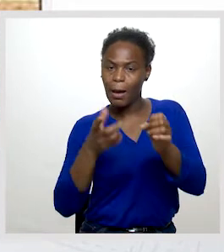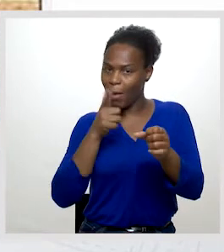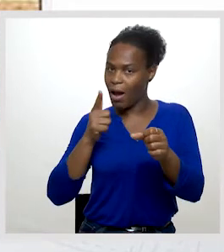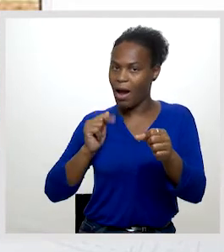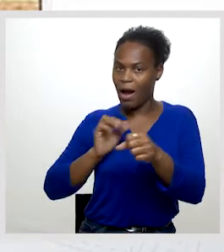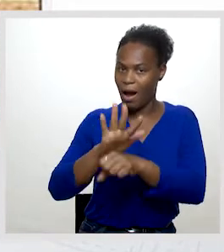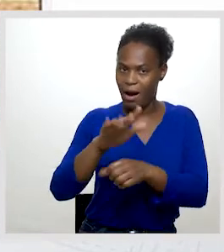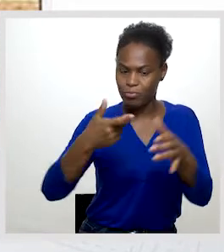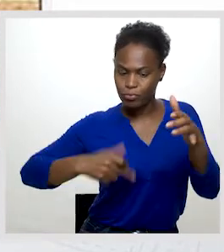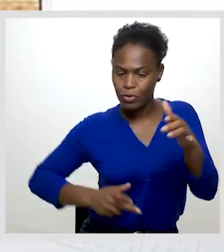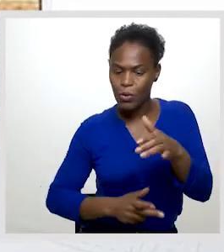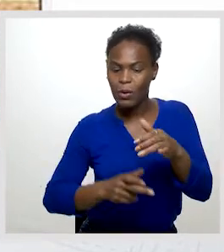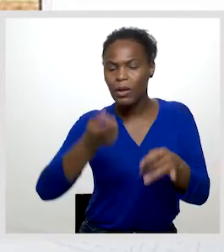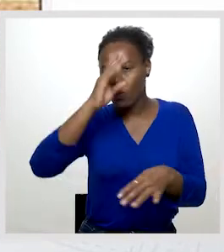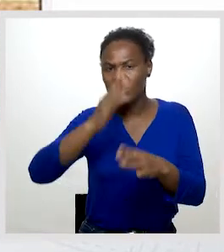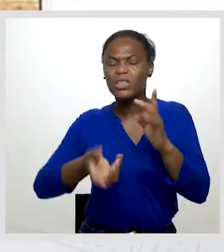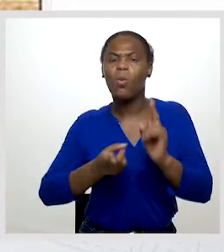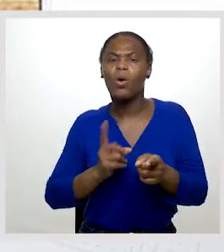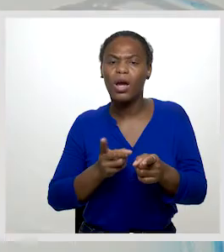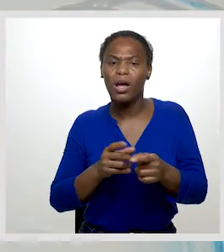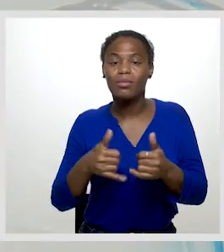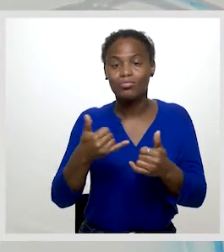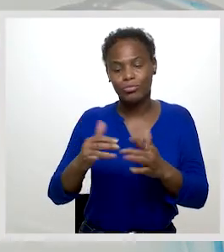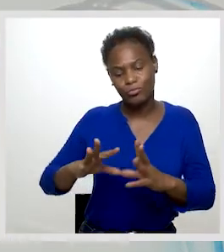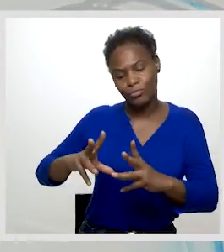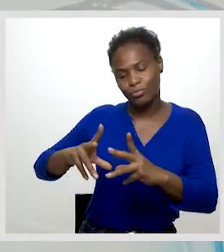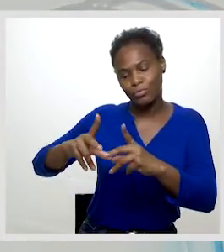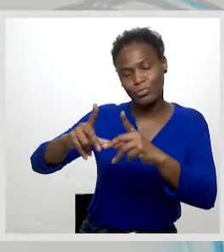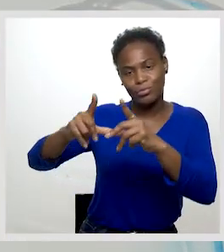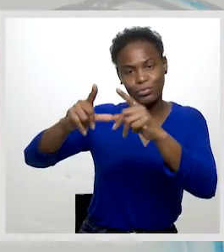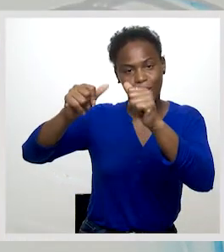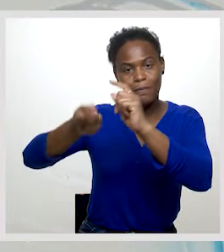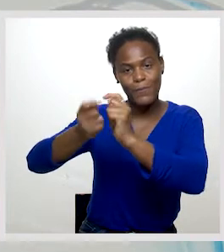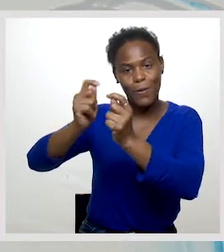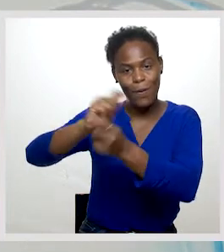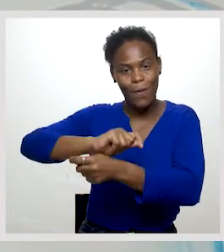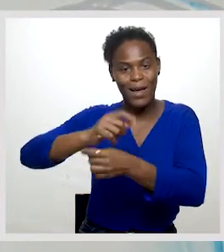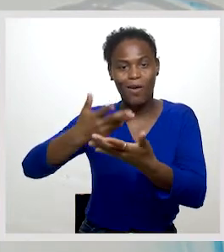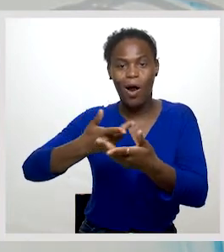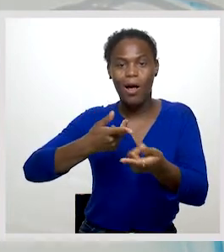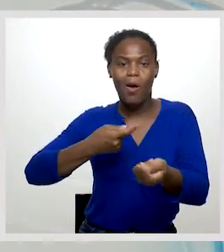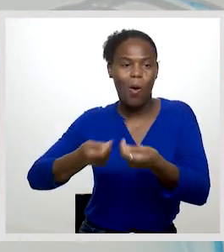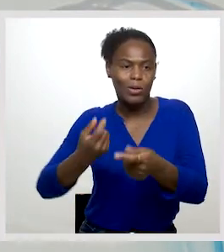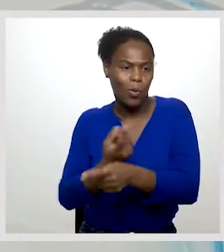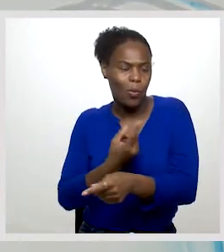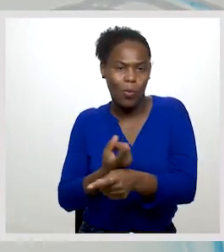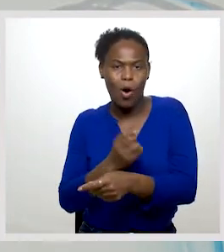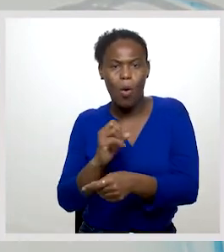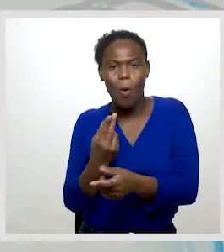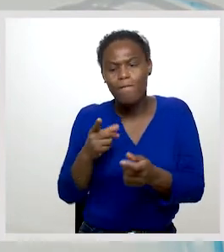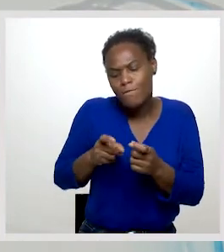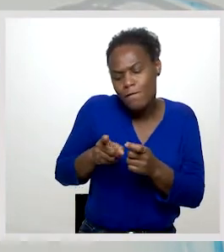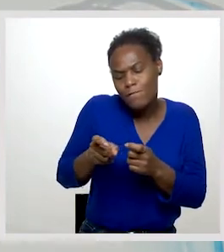compostos orgânicos, o que aconteceu com eles? Tiveram uma pequena evolução. Transformaram-se em organismos